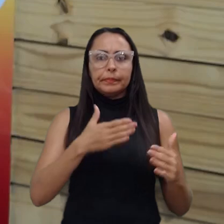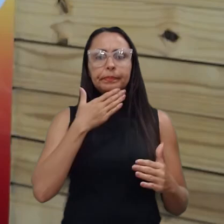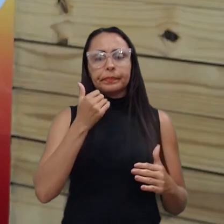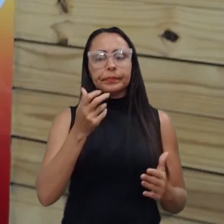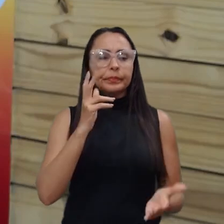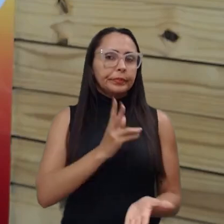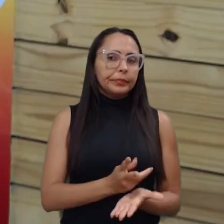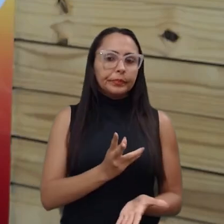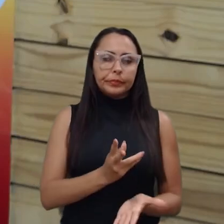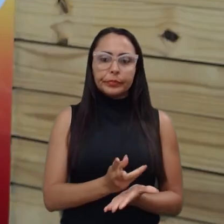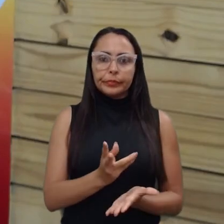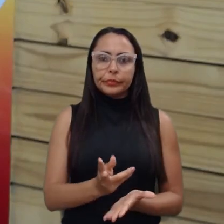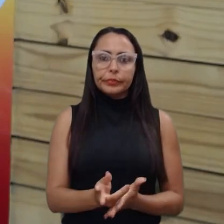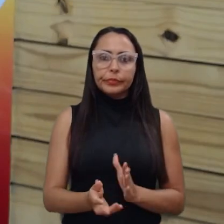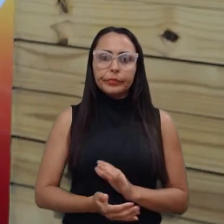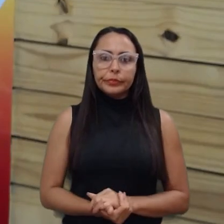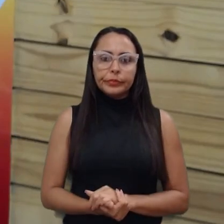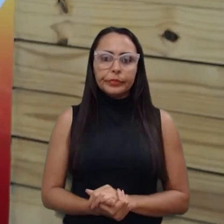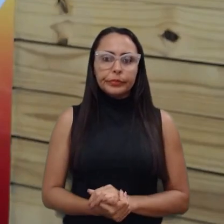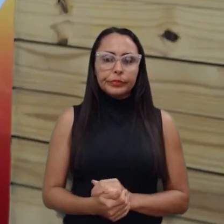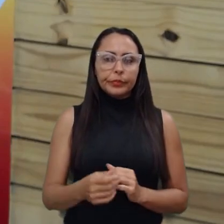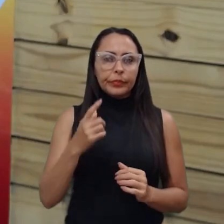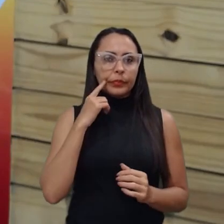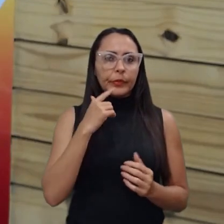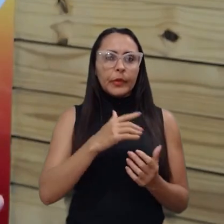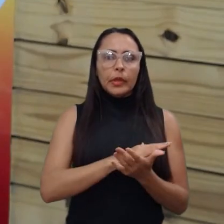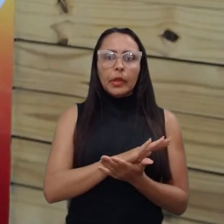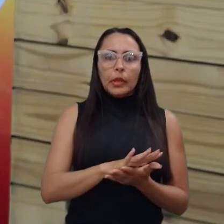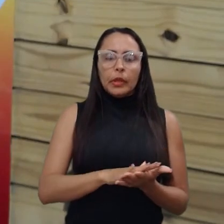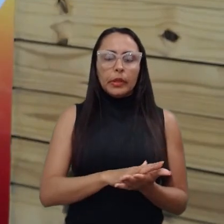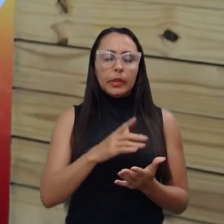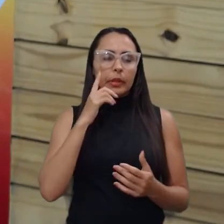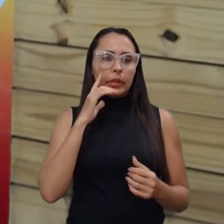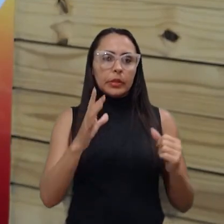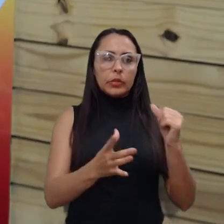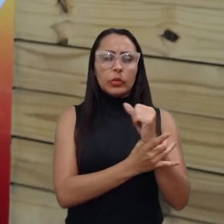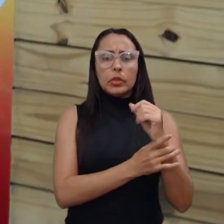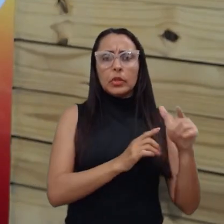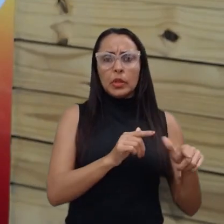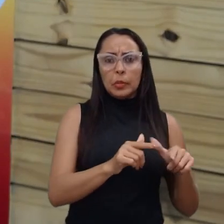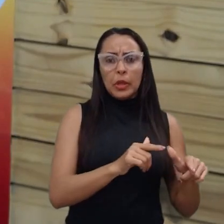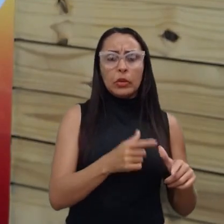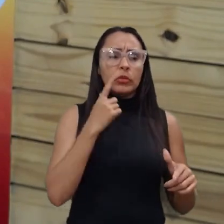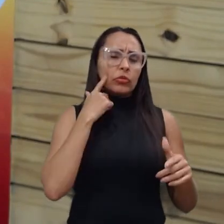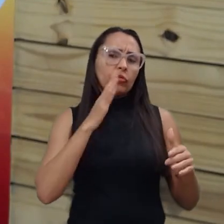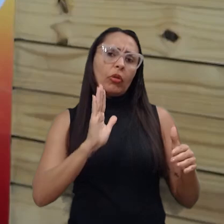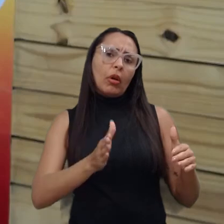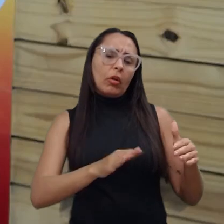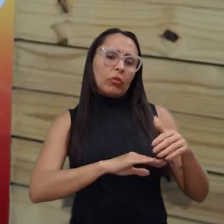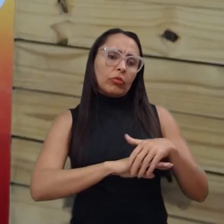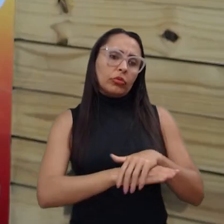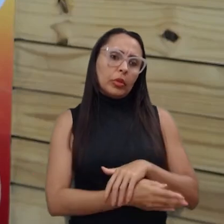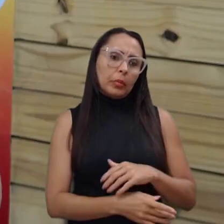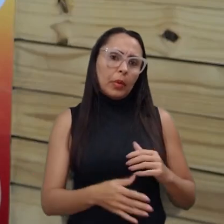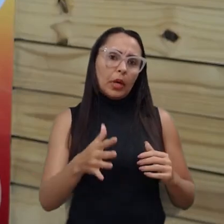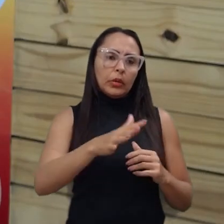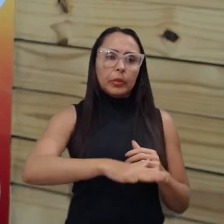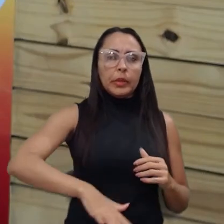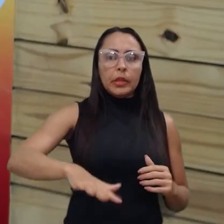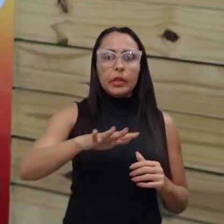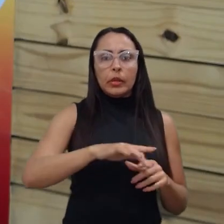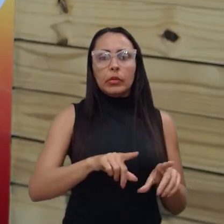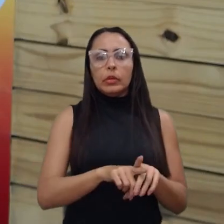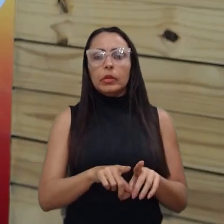contínua. Nada é estagnado. Tanto em segurança do trabalho, você já está acostumado com isso, na área ambiental a mesma